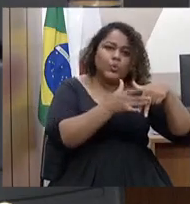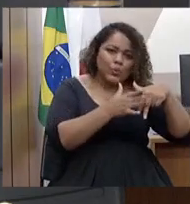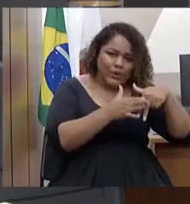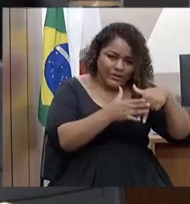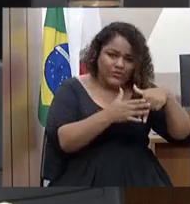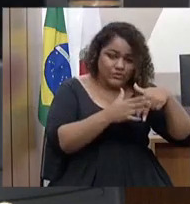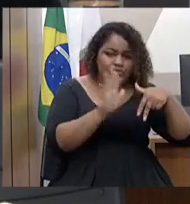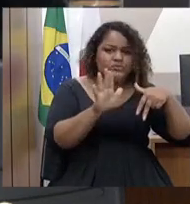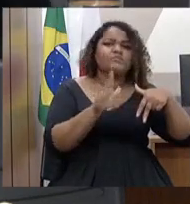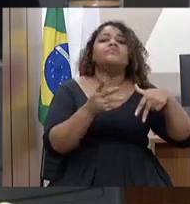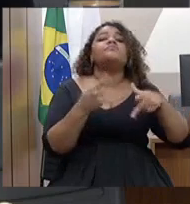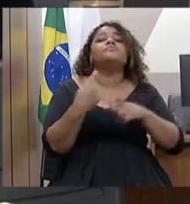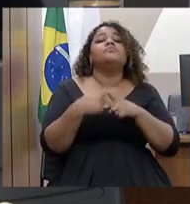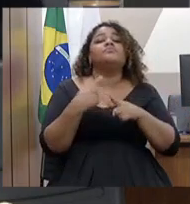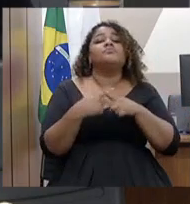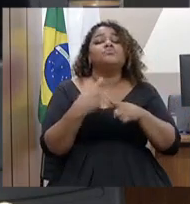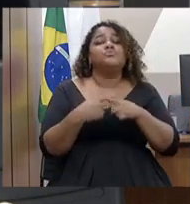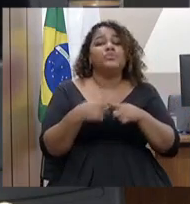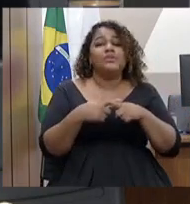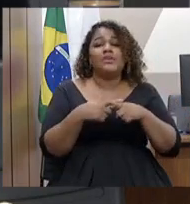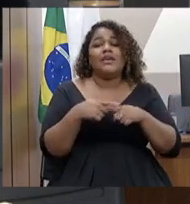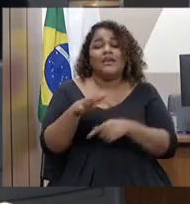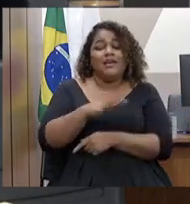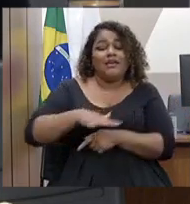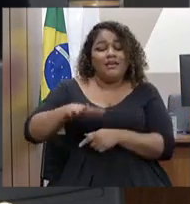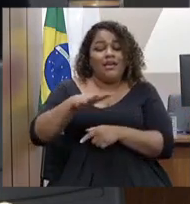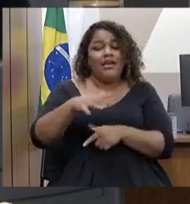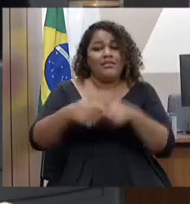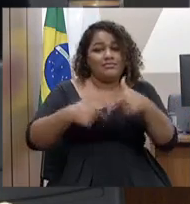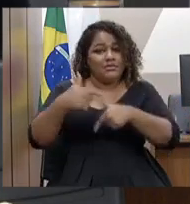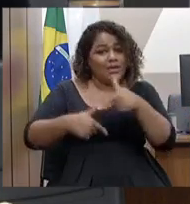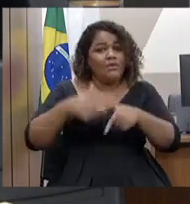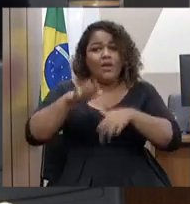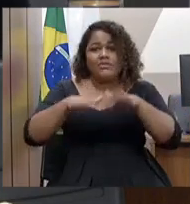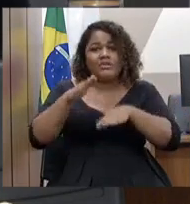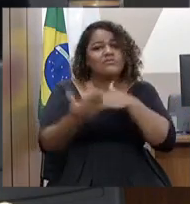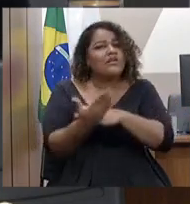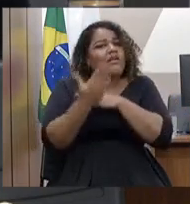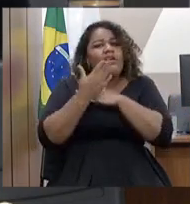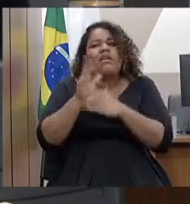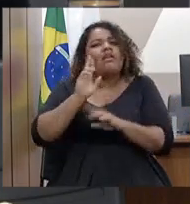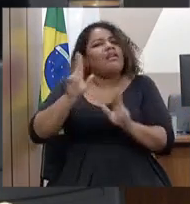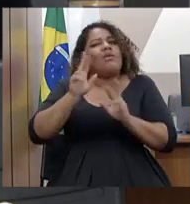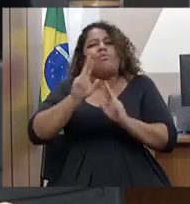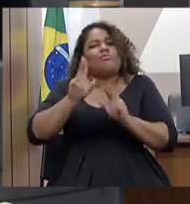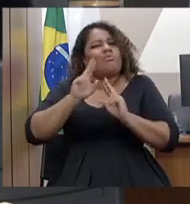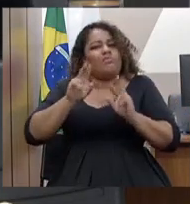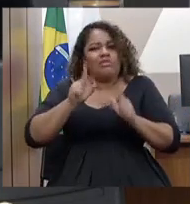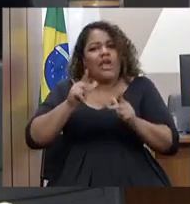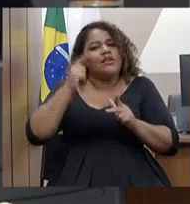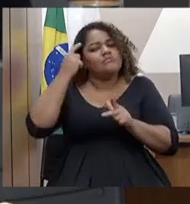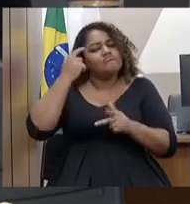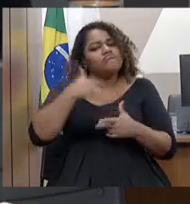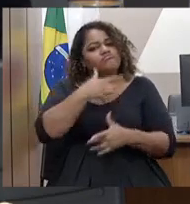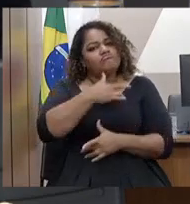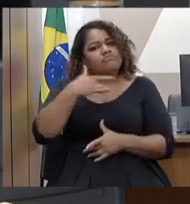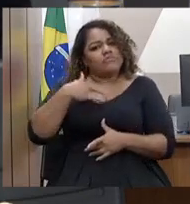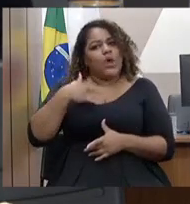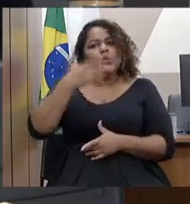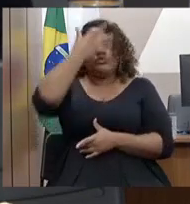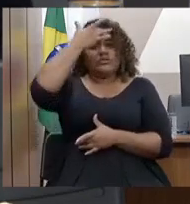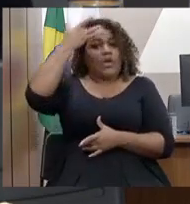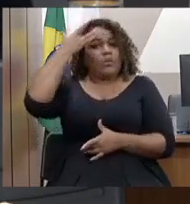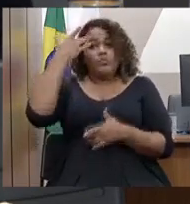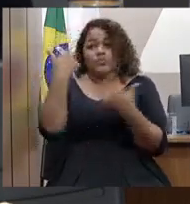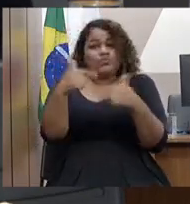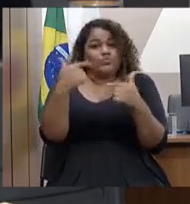trabalho não favorecem o equilíbrio físico e mental dos empregados mas ao contrário impõe comportamentos que atingem não raramente a